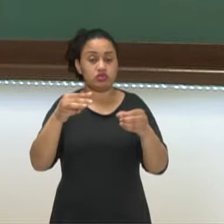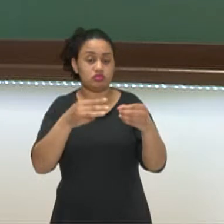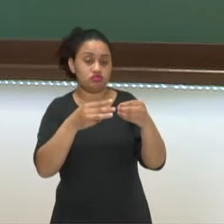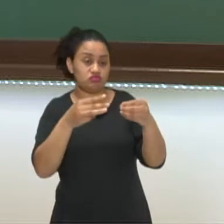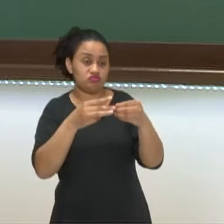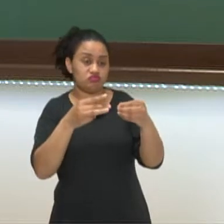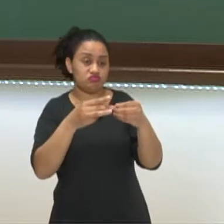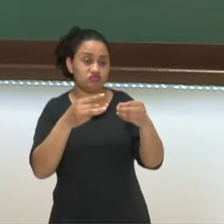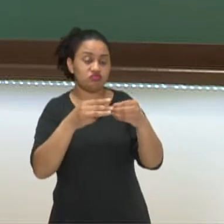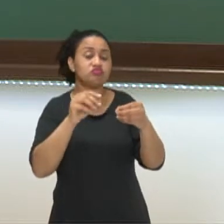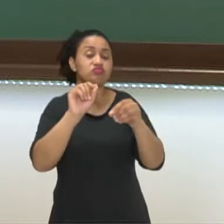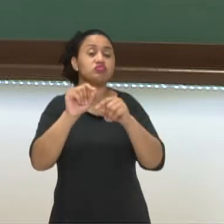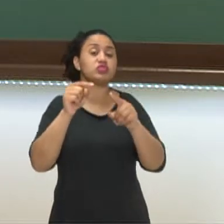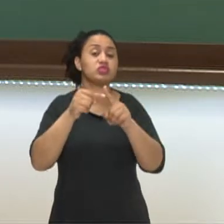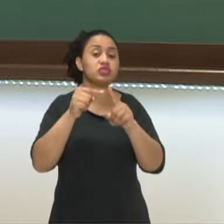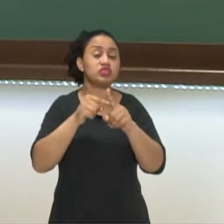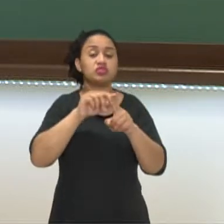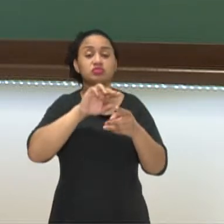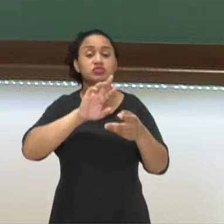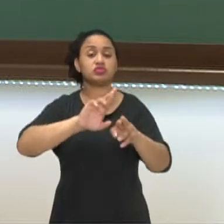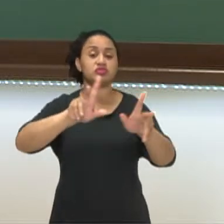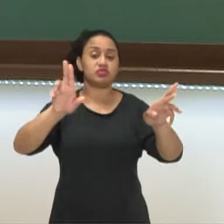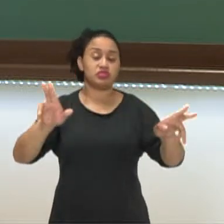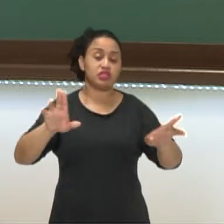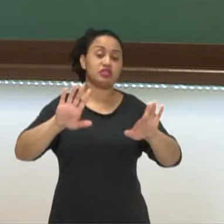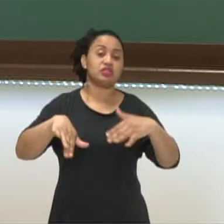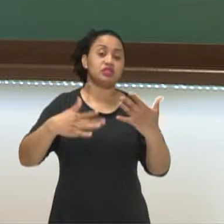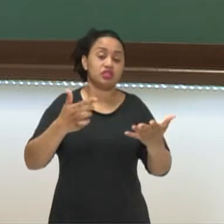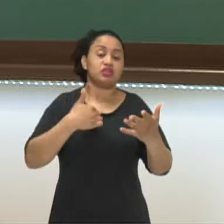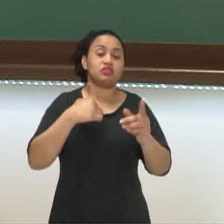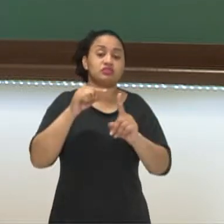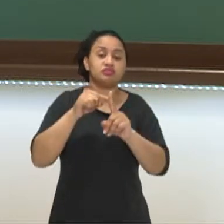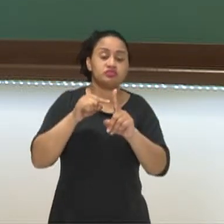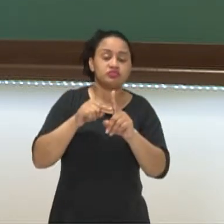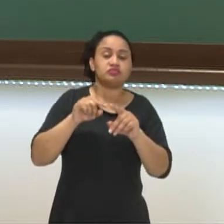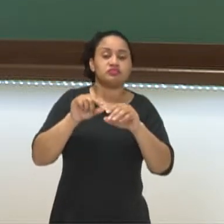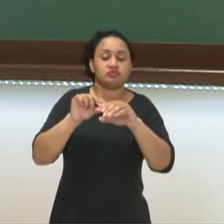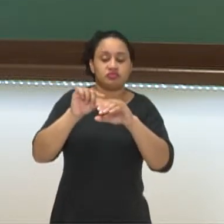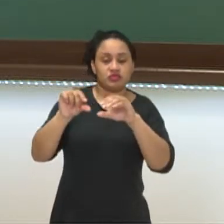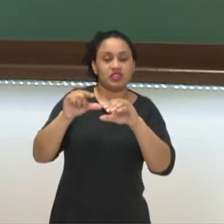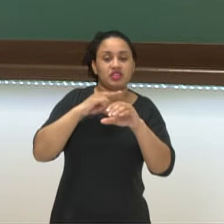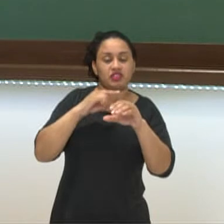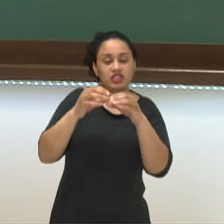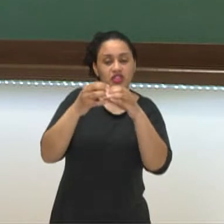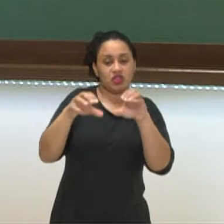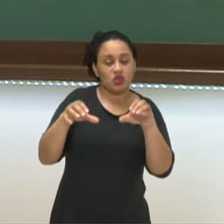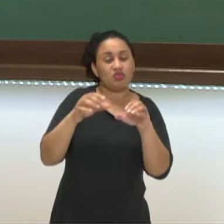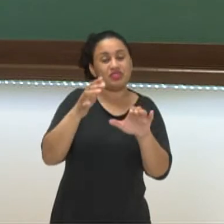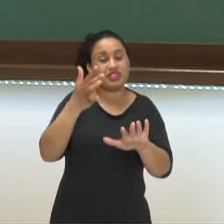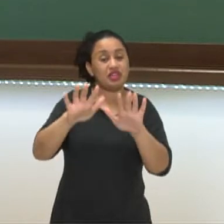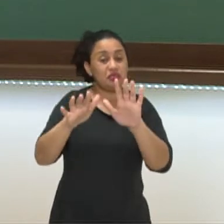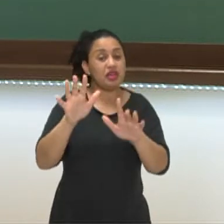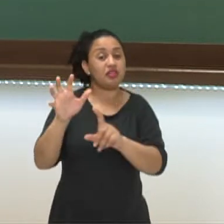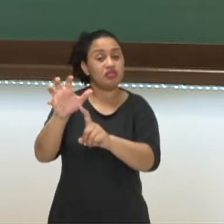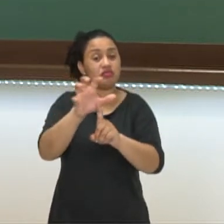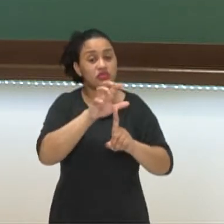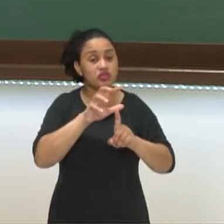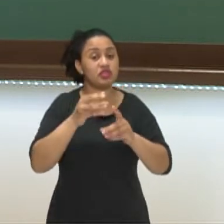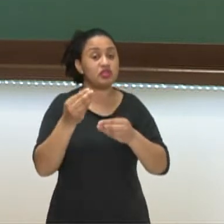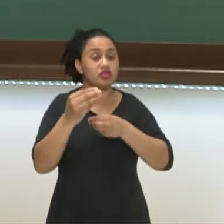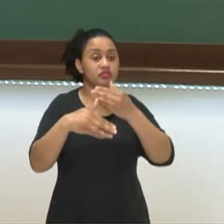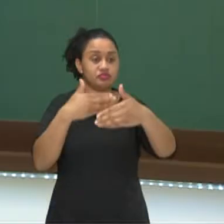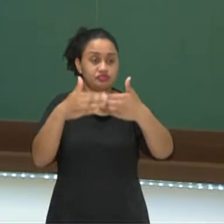são espécies diferentes. Então, a quantidade de vitelo que vai ter num ovo ou no outro vai interferir nesse